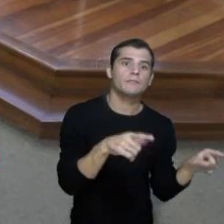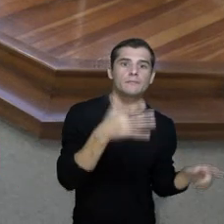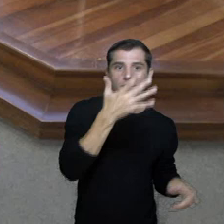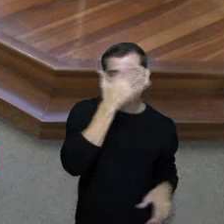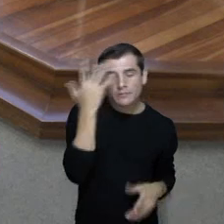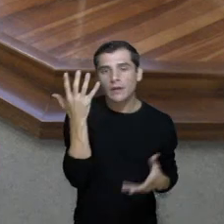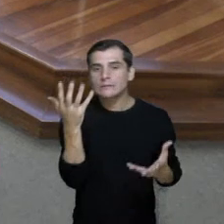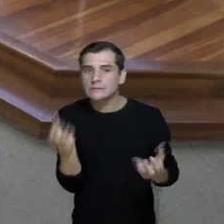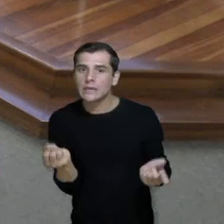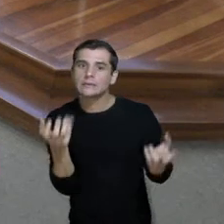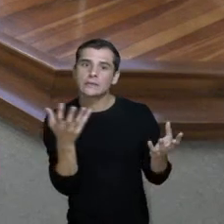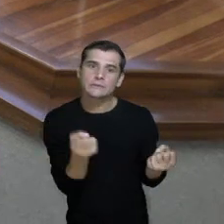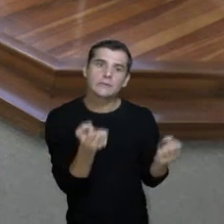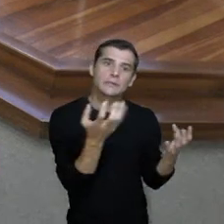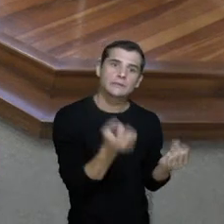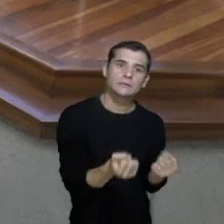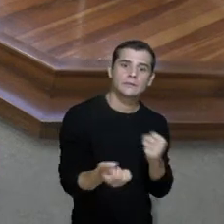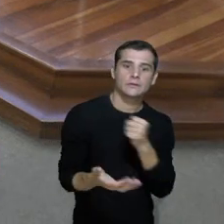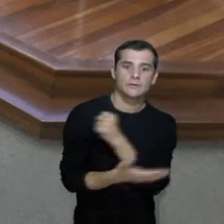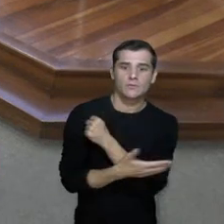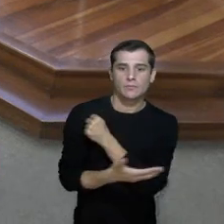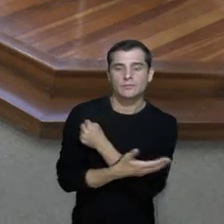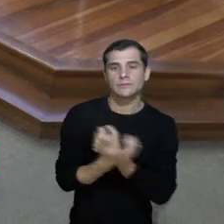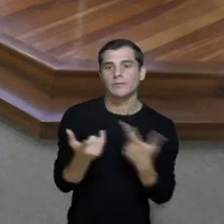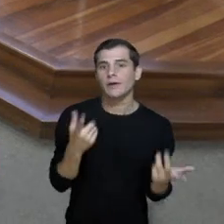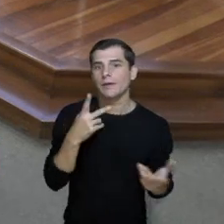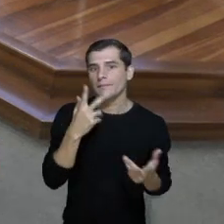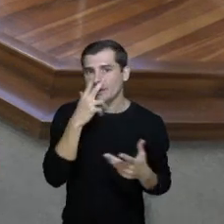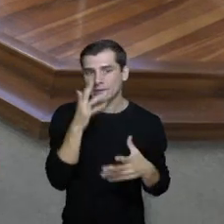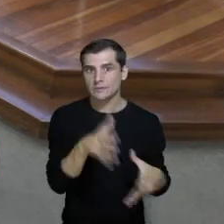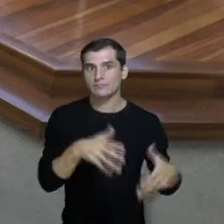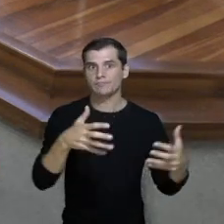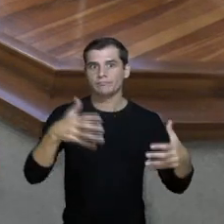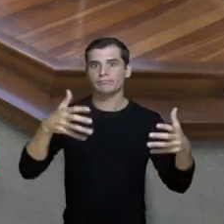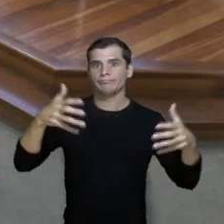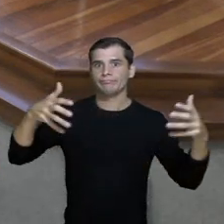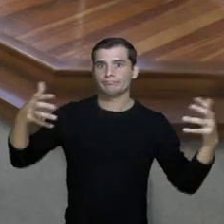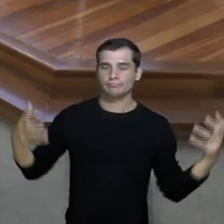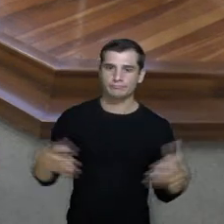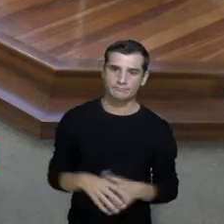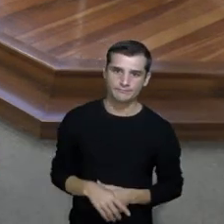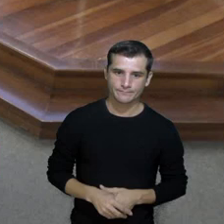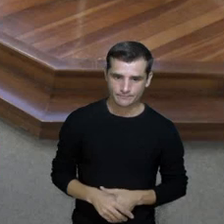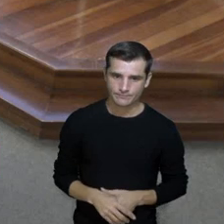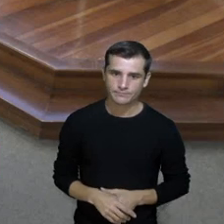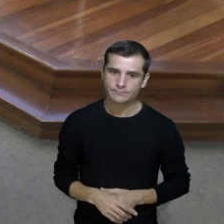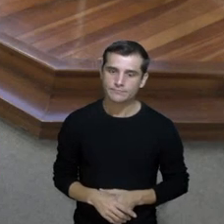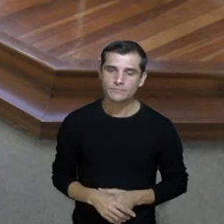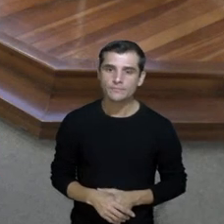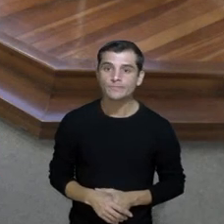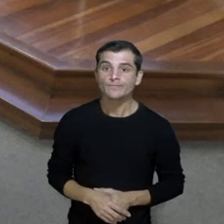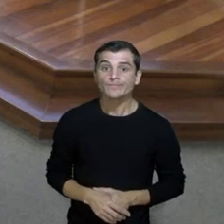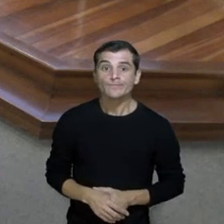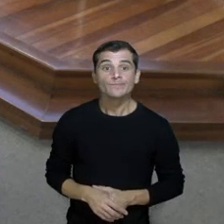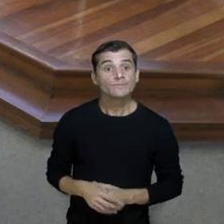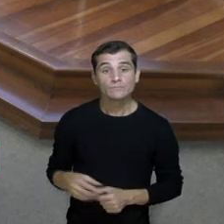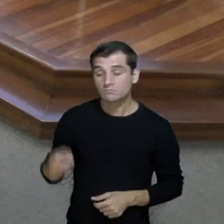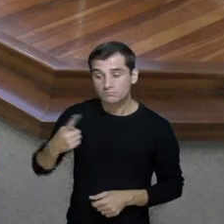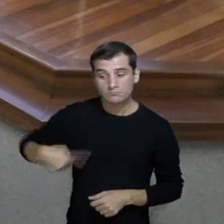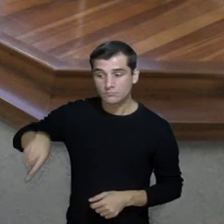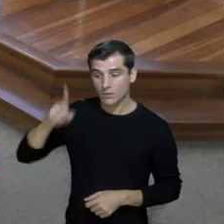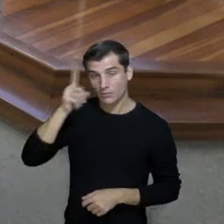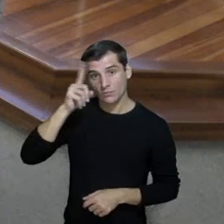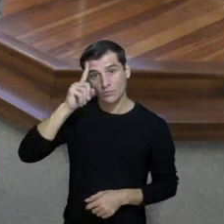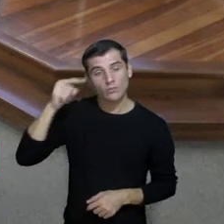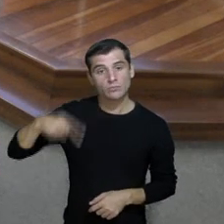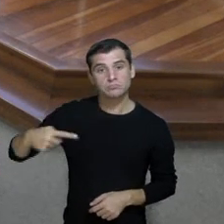era o exemplo que eu ia pegar deixa quieta aqui veja brincadeira parte que de fato nós nos deparamos no dia a dia